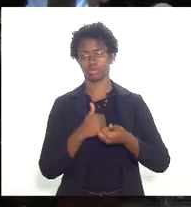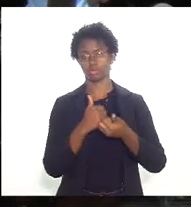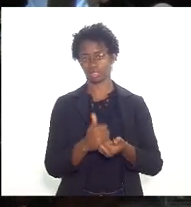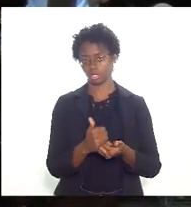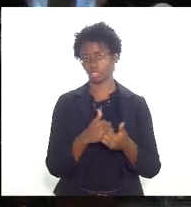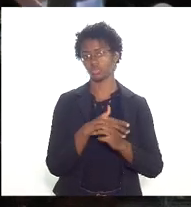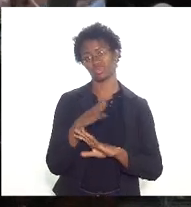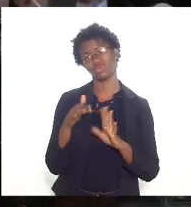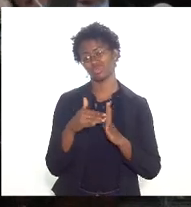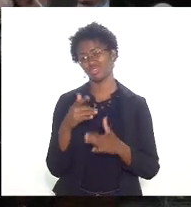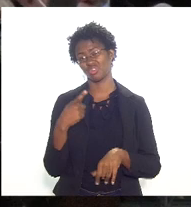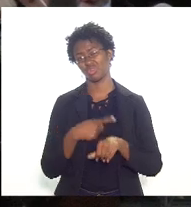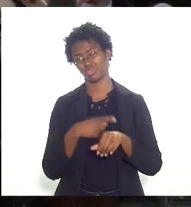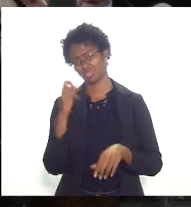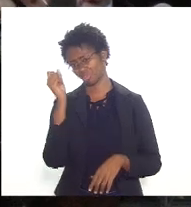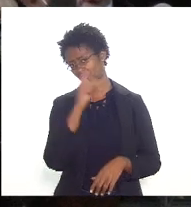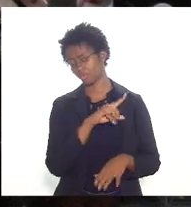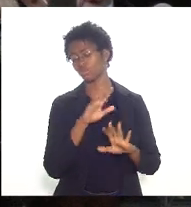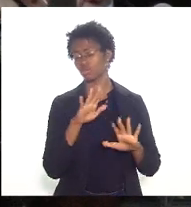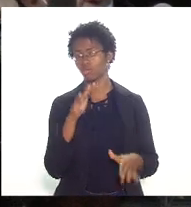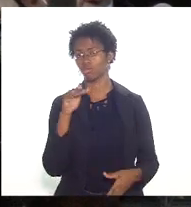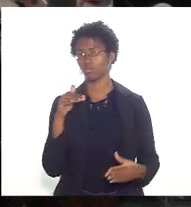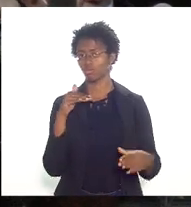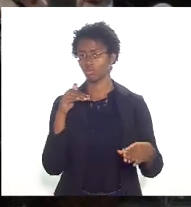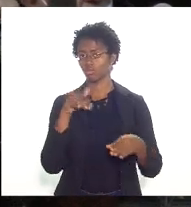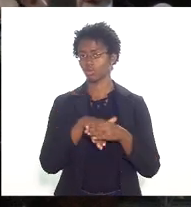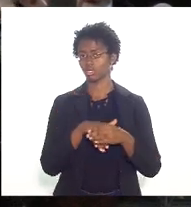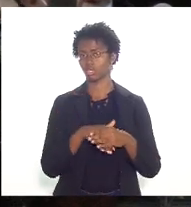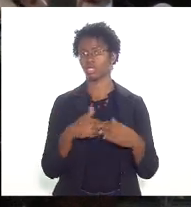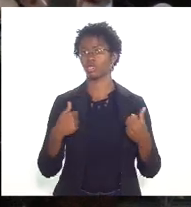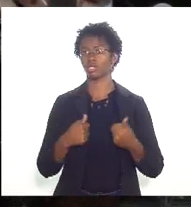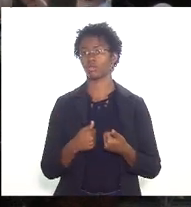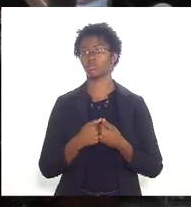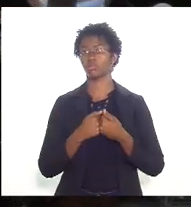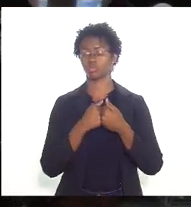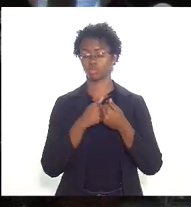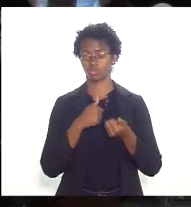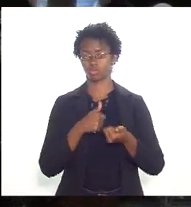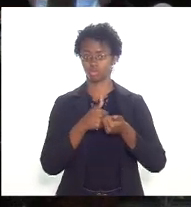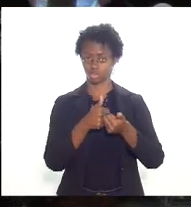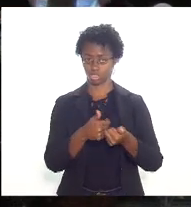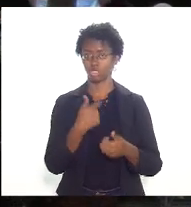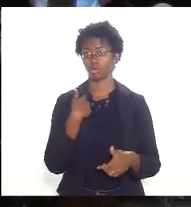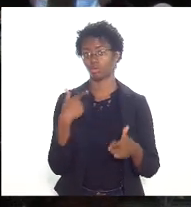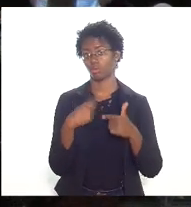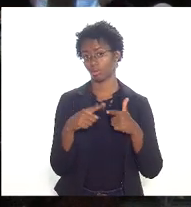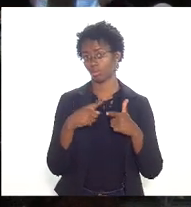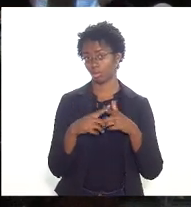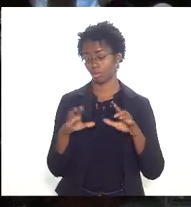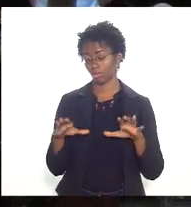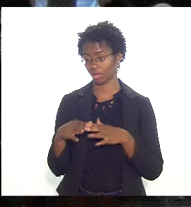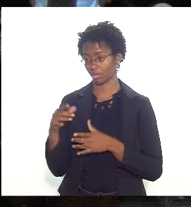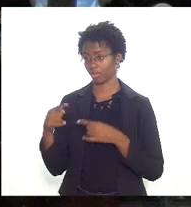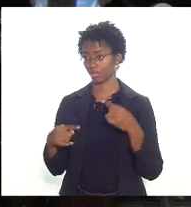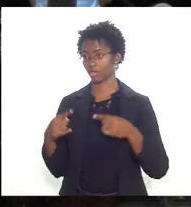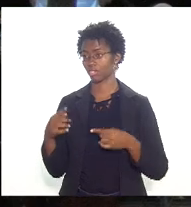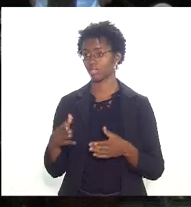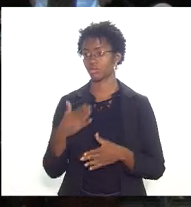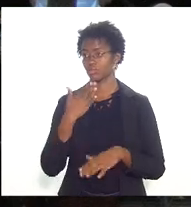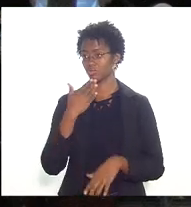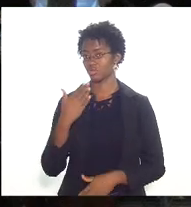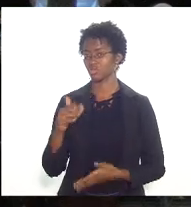voltei tive inclusive problemas com meu próprio partido que pediu a minha